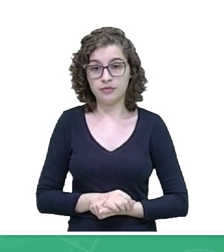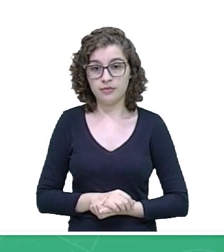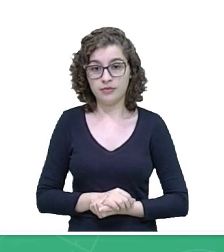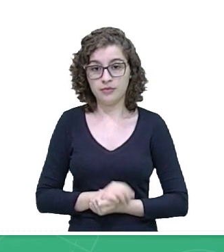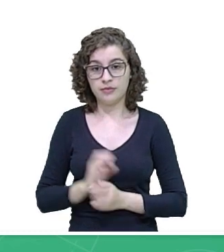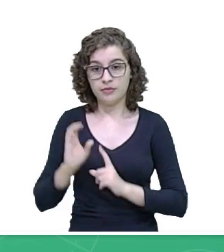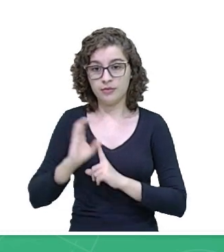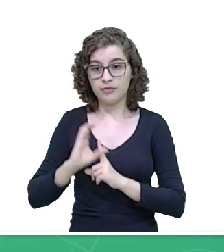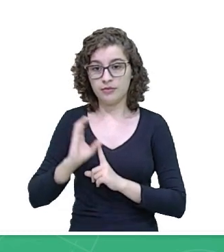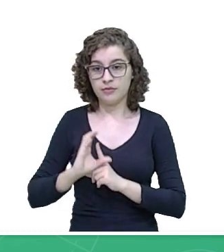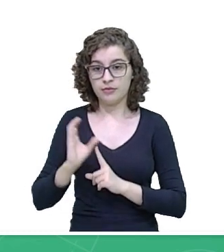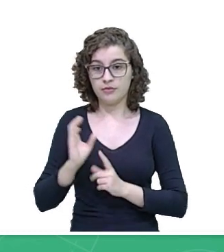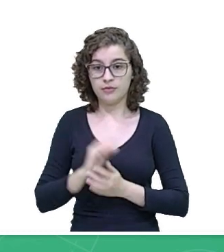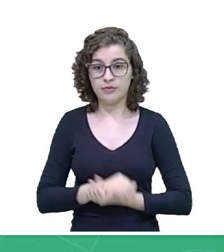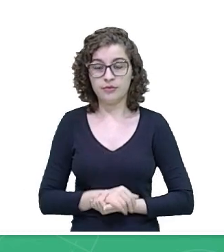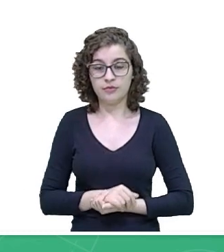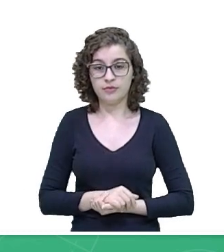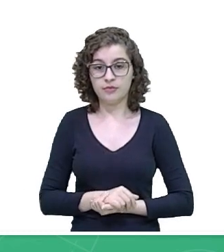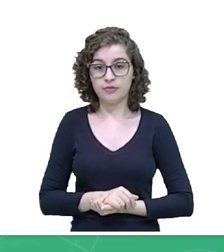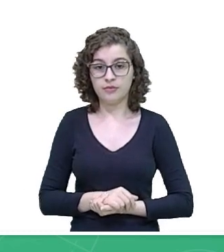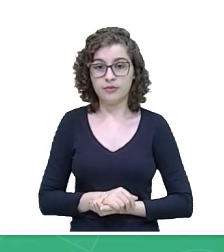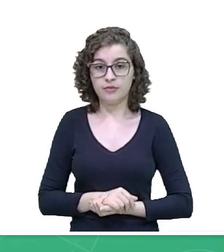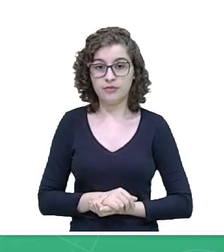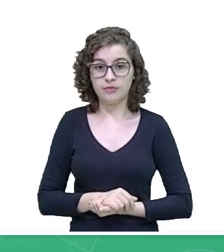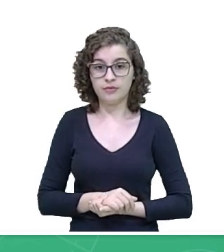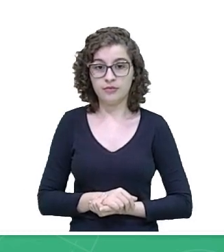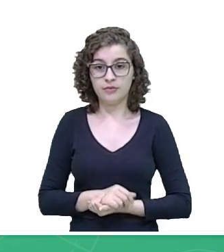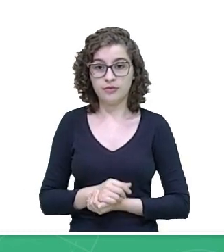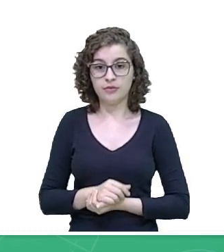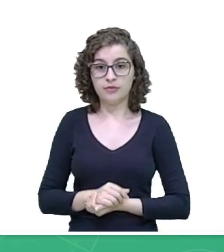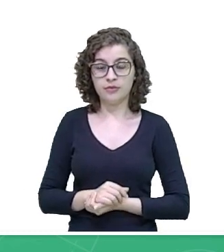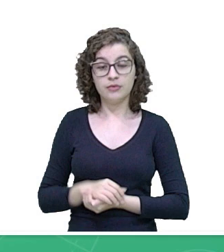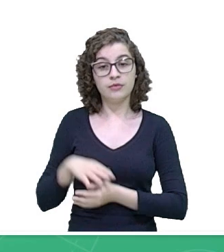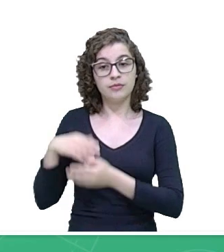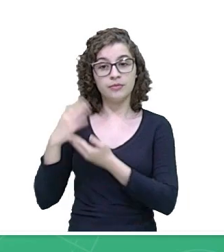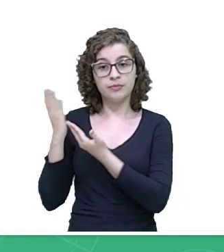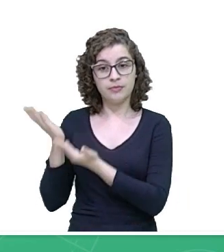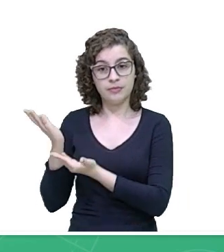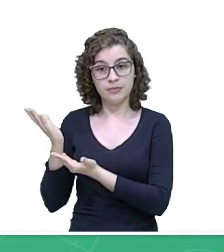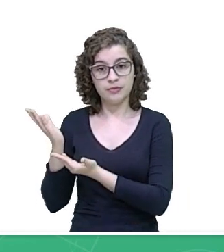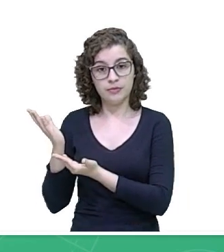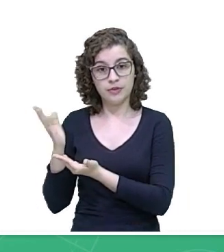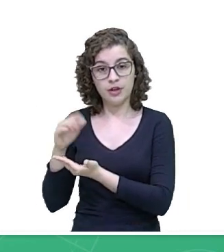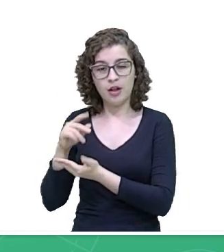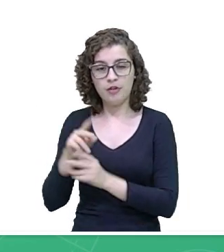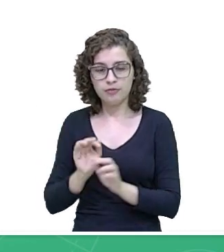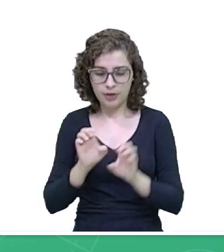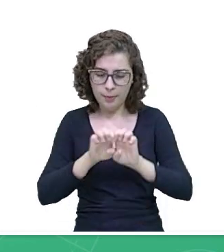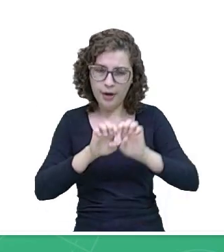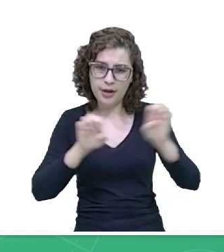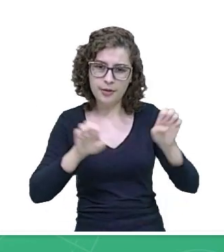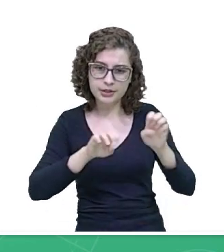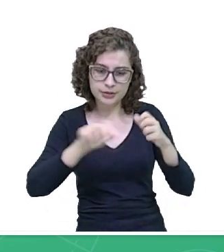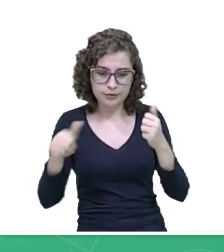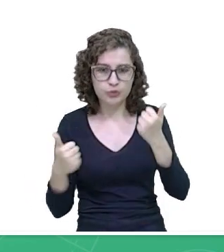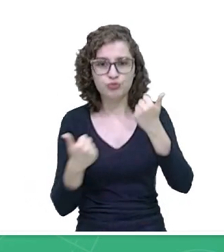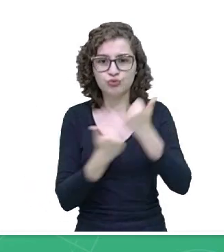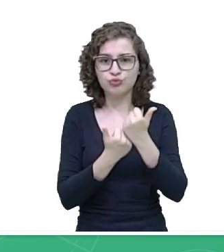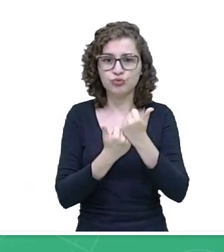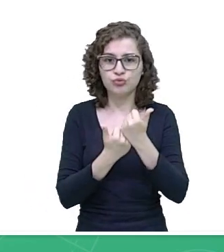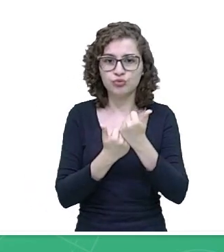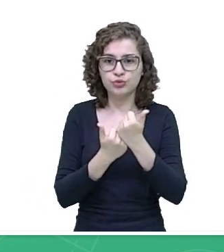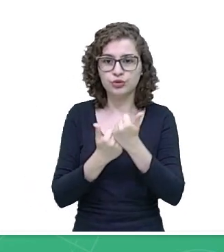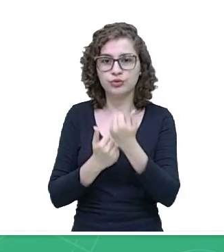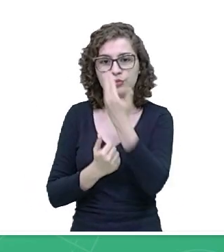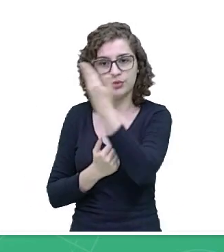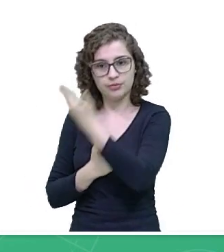graus na escala Celsius. Tá certo? Então, esses dados aqui foram substituídos na expressão fundamental da